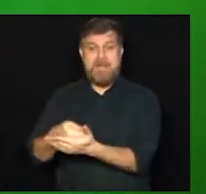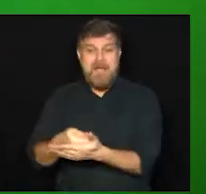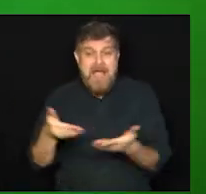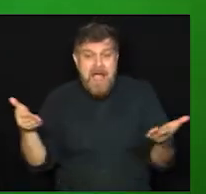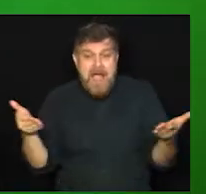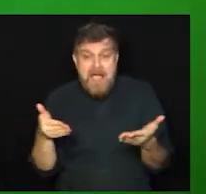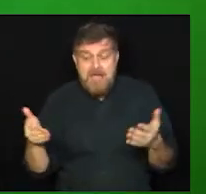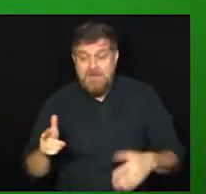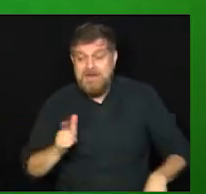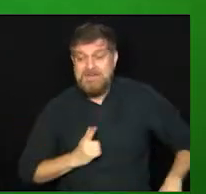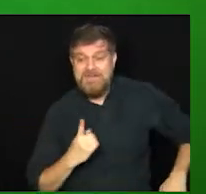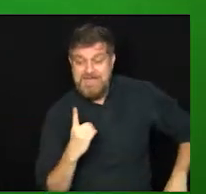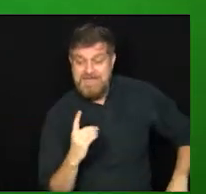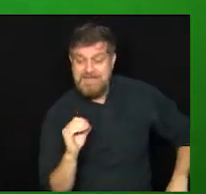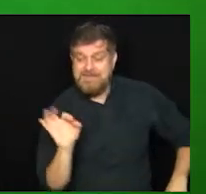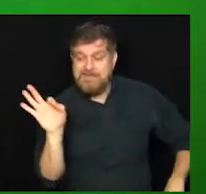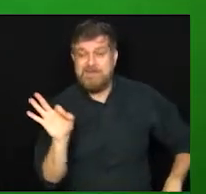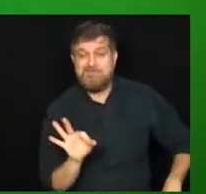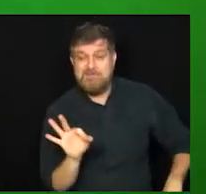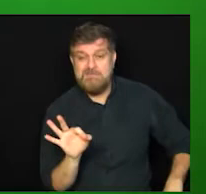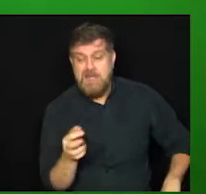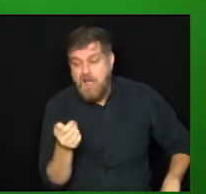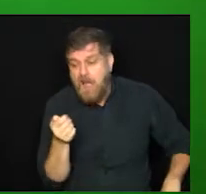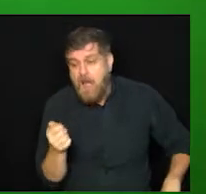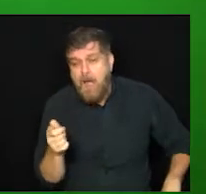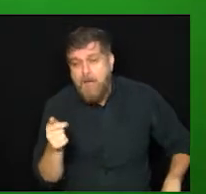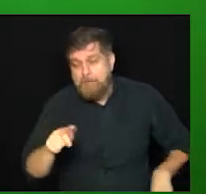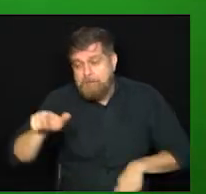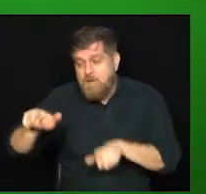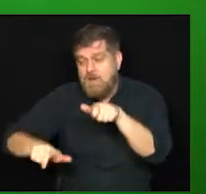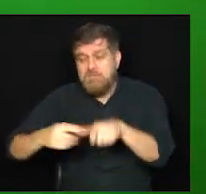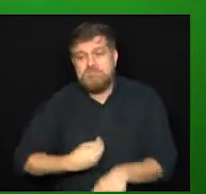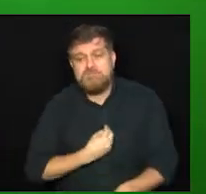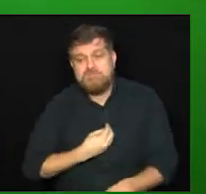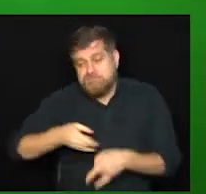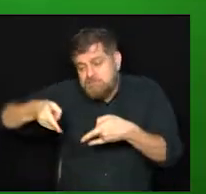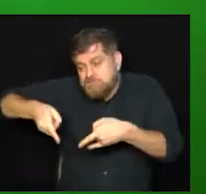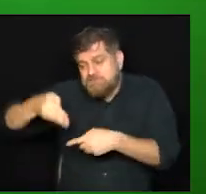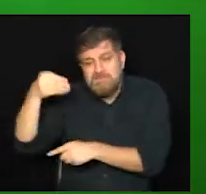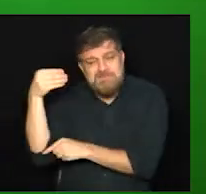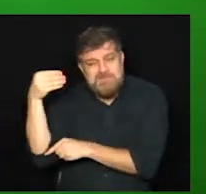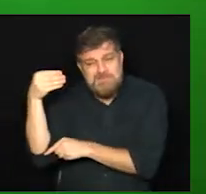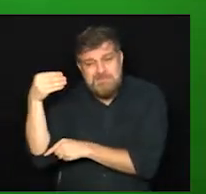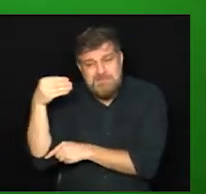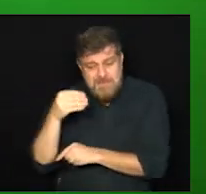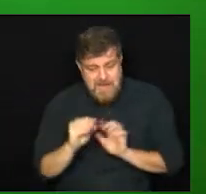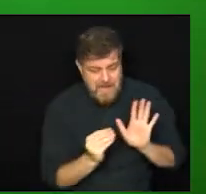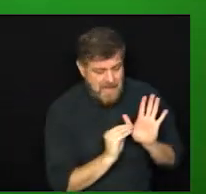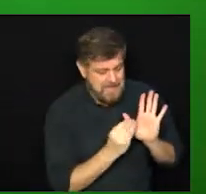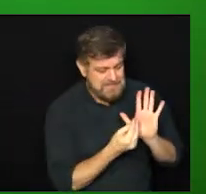tem 10%? E agora que você tem 15%? Vamos mudar isso.